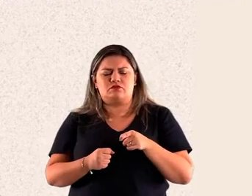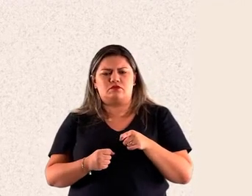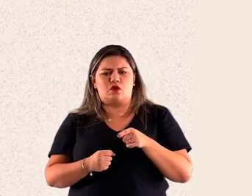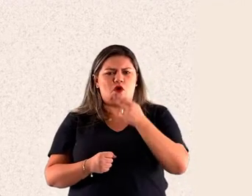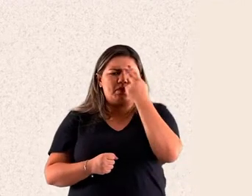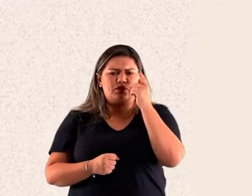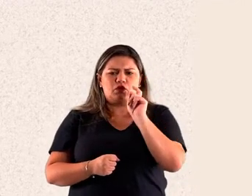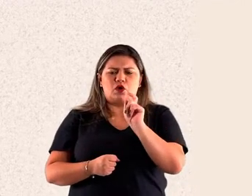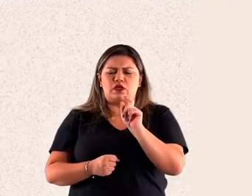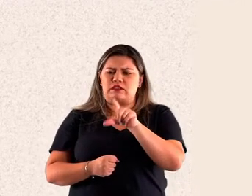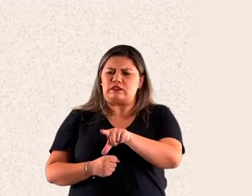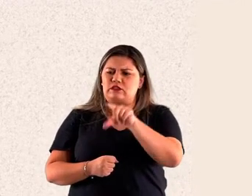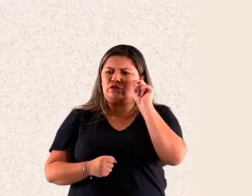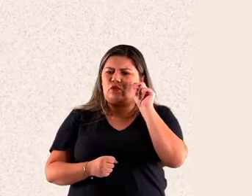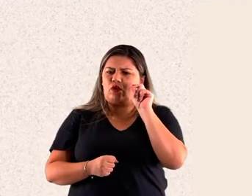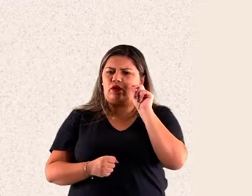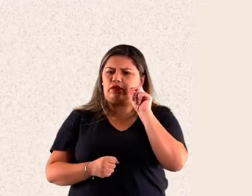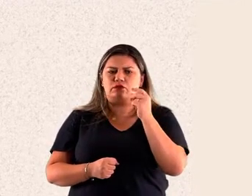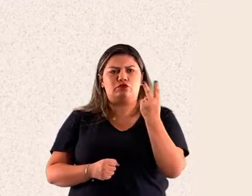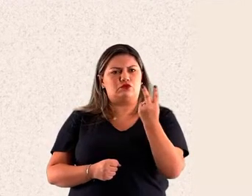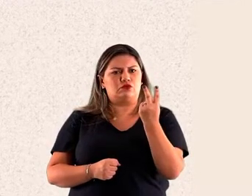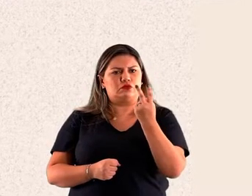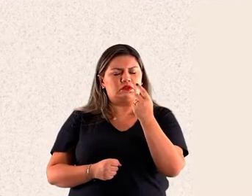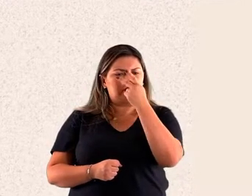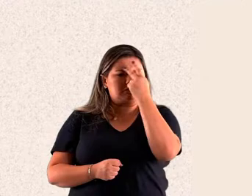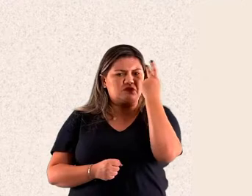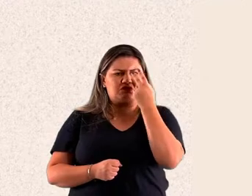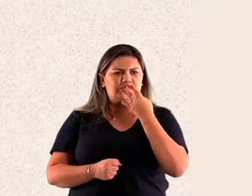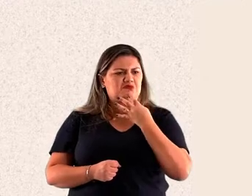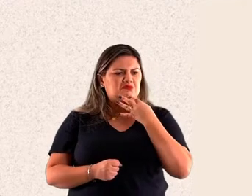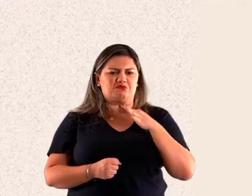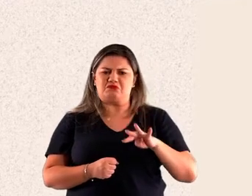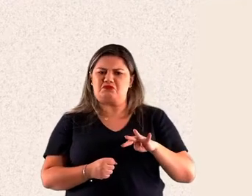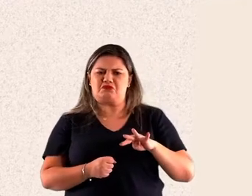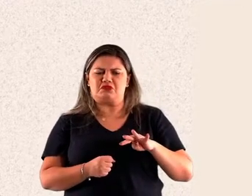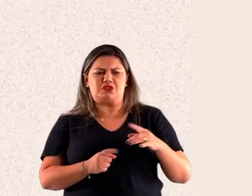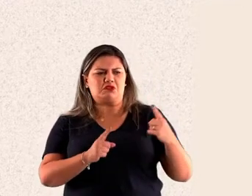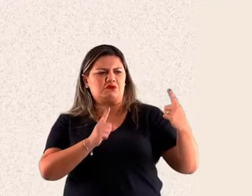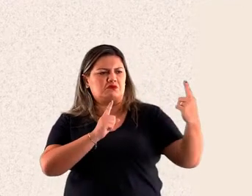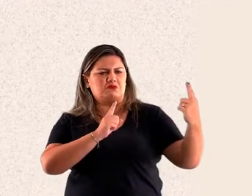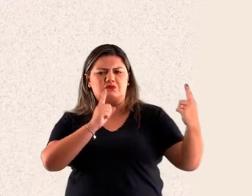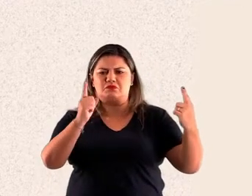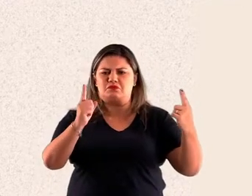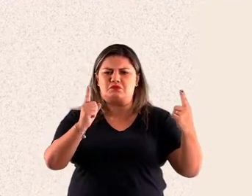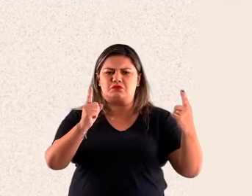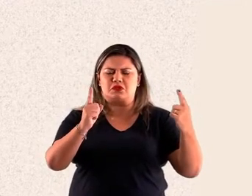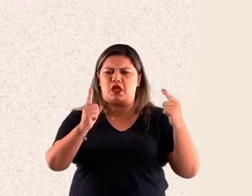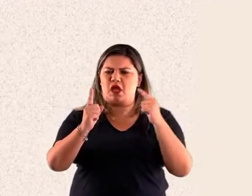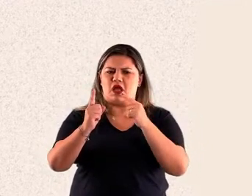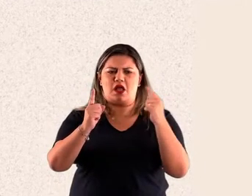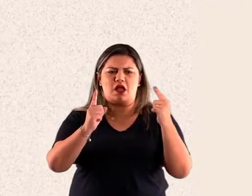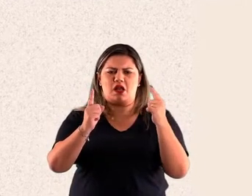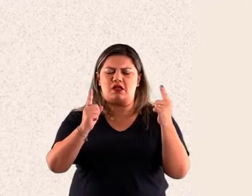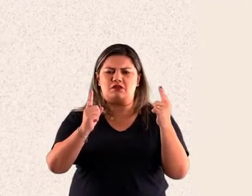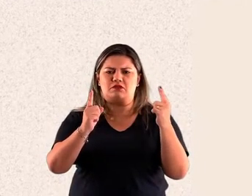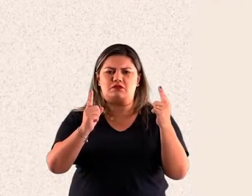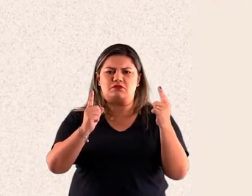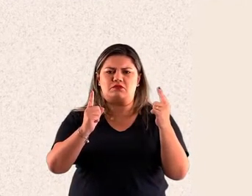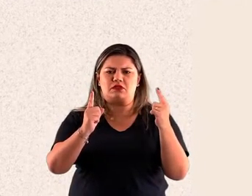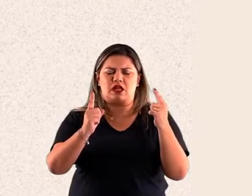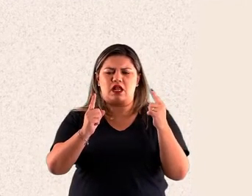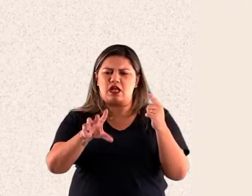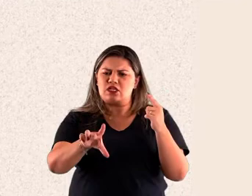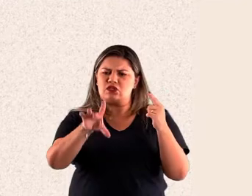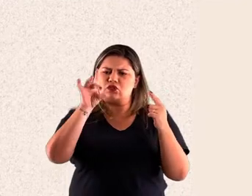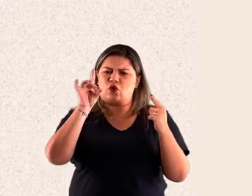Duas pessoas que não se conhecem que não tem nenhuma perspectiva de se conhecer elas resolvem se elas vão